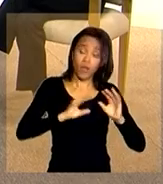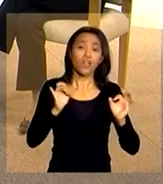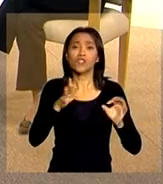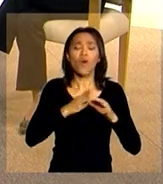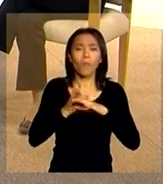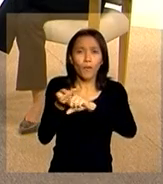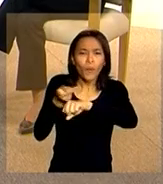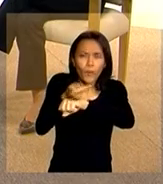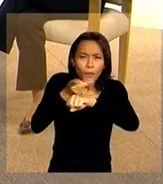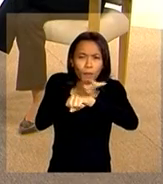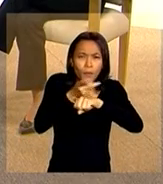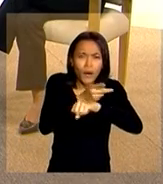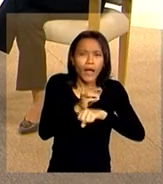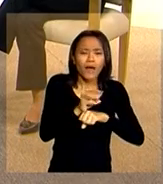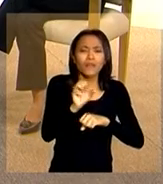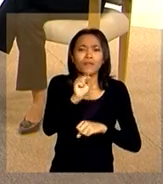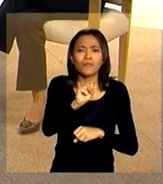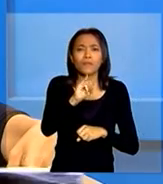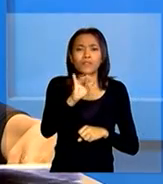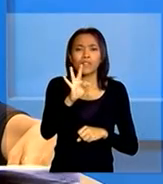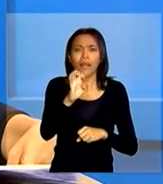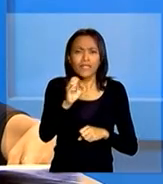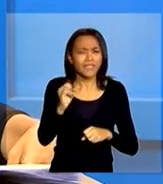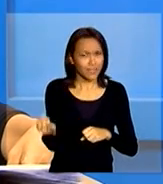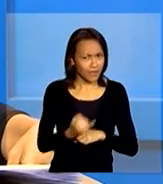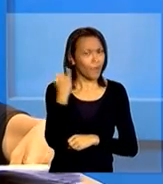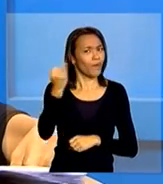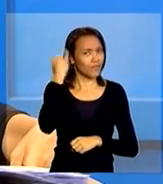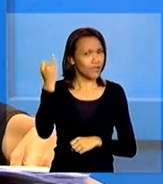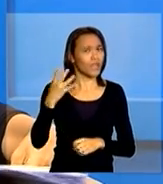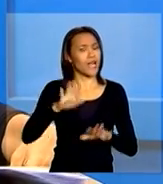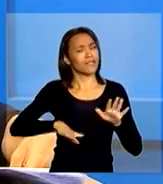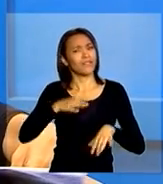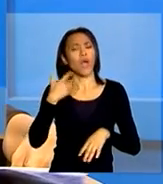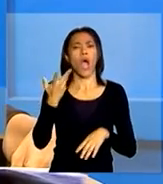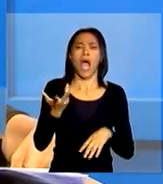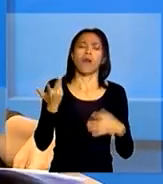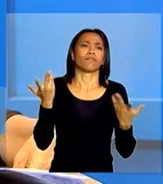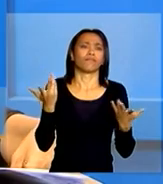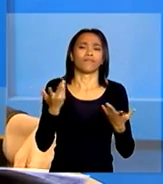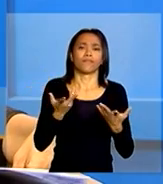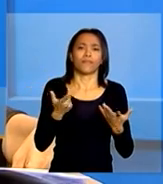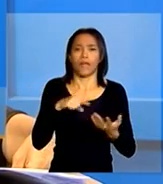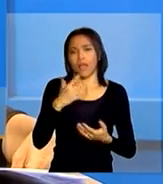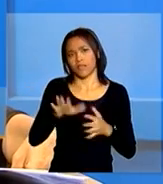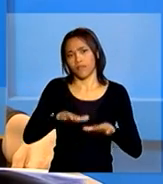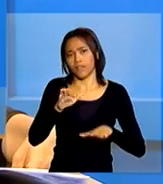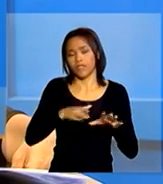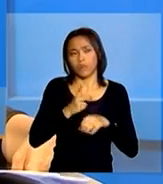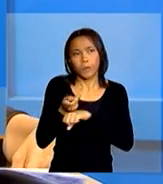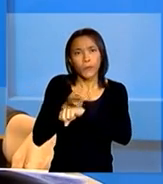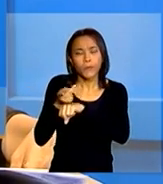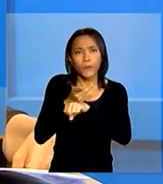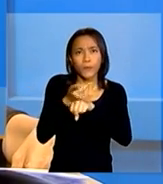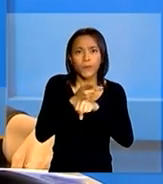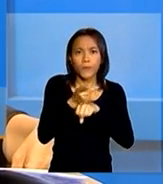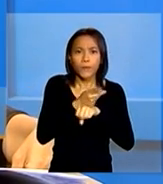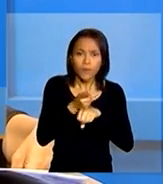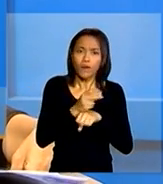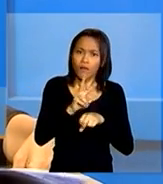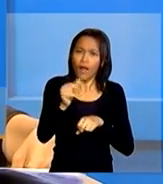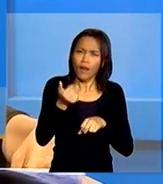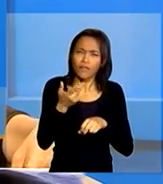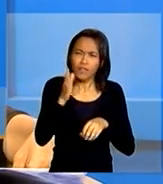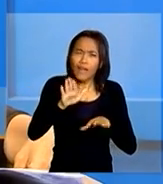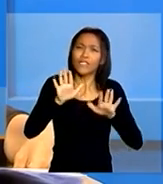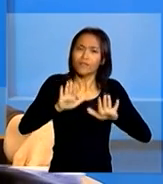procurar dentro do site gente isso é muito importante Às vezes a gente fica olha o site e fala Poxa não não vou procurar aqui procura você vai ter lá o